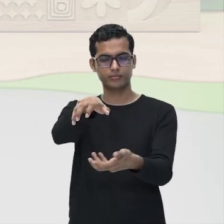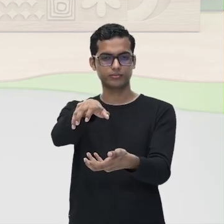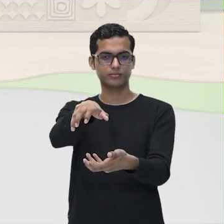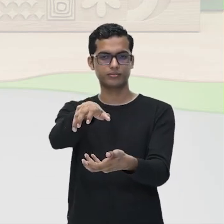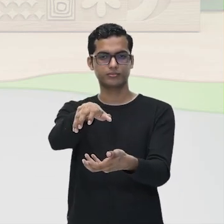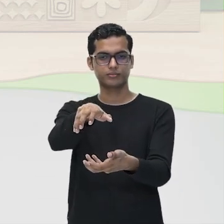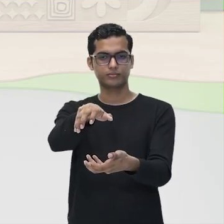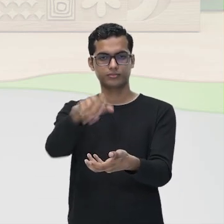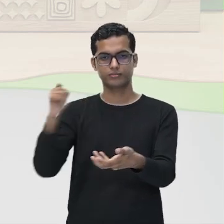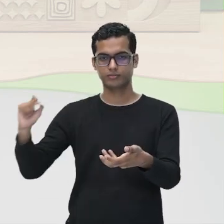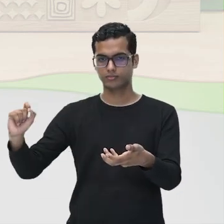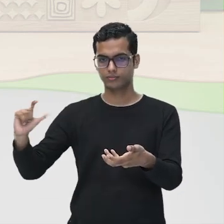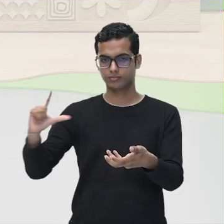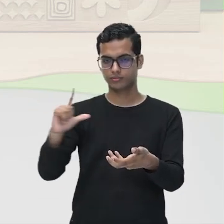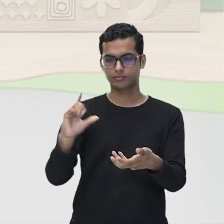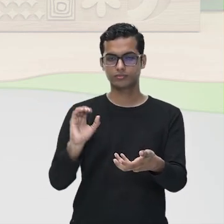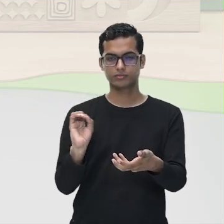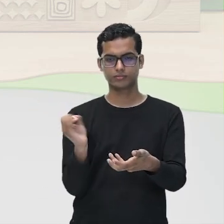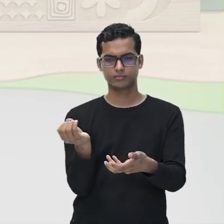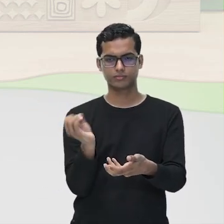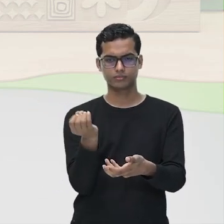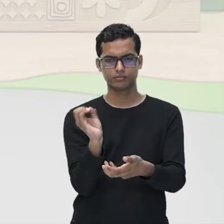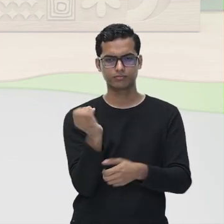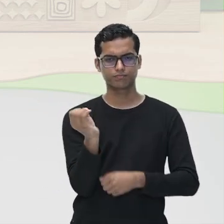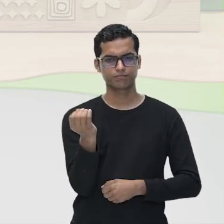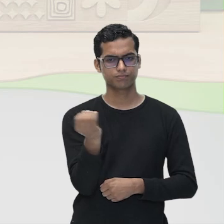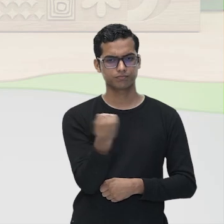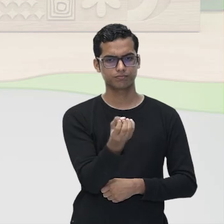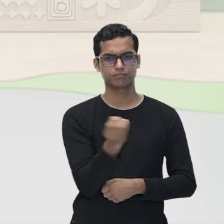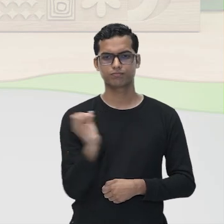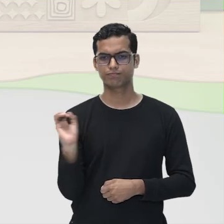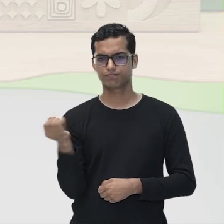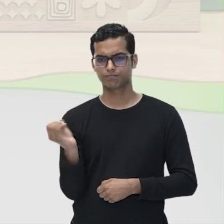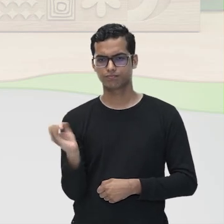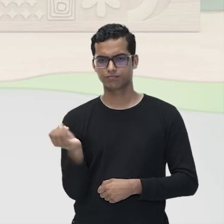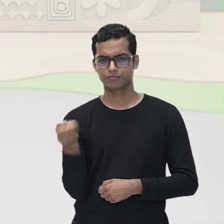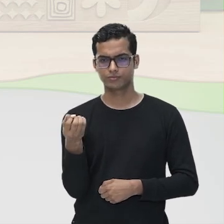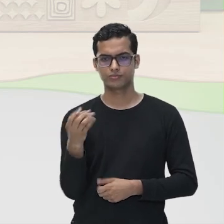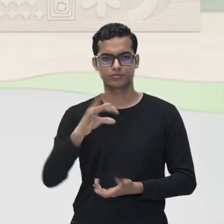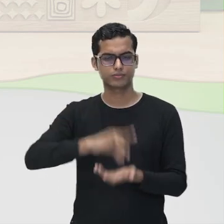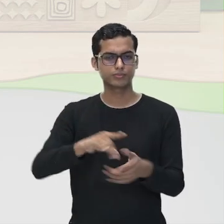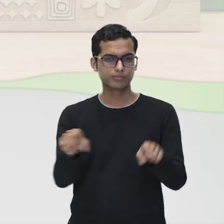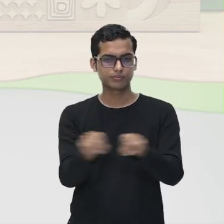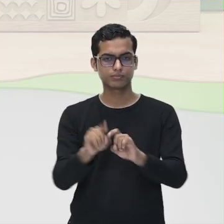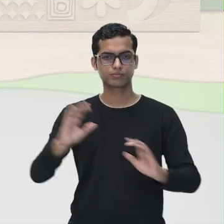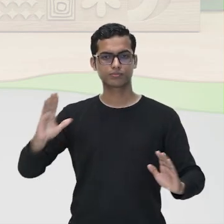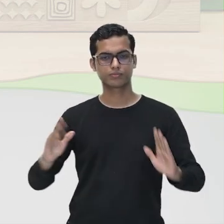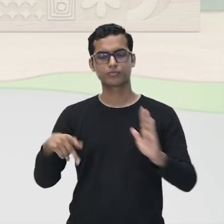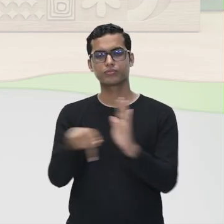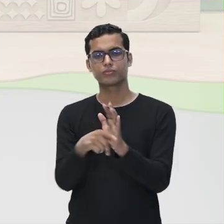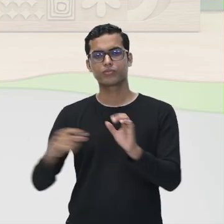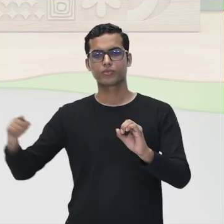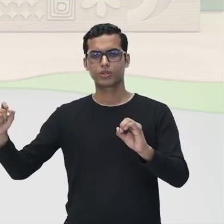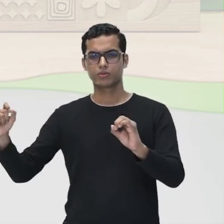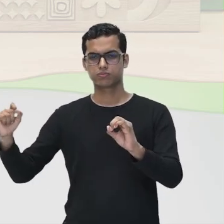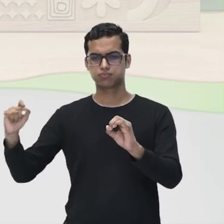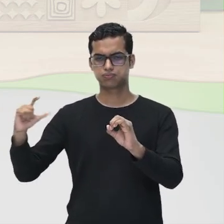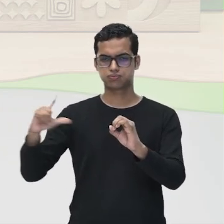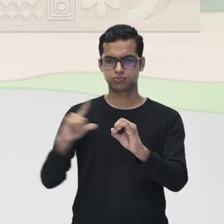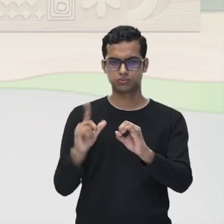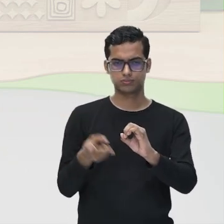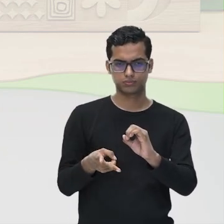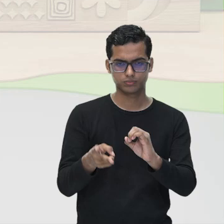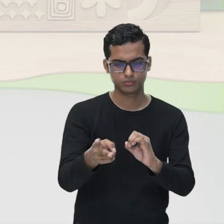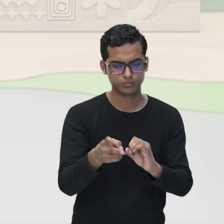seu próprio eixo, provocando a alternância nos períodos de insolação direta nas regiões